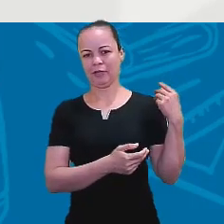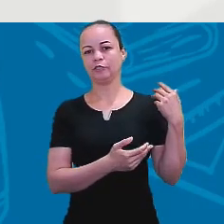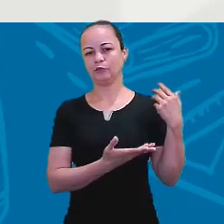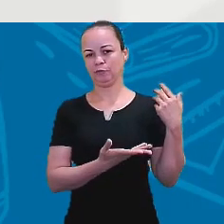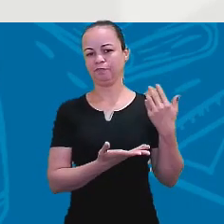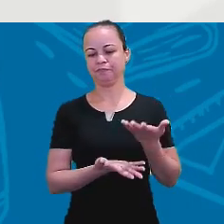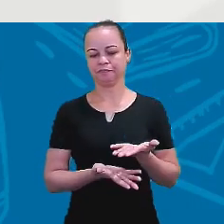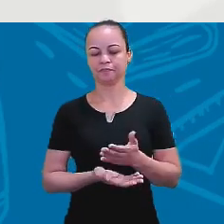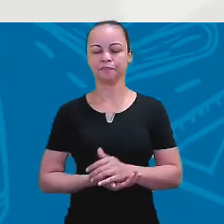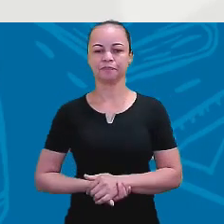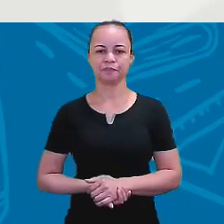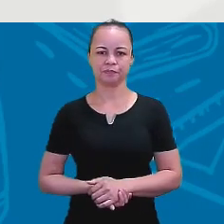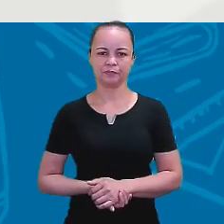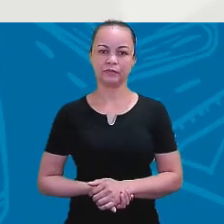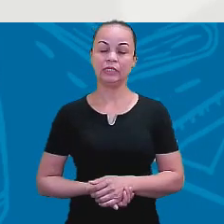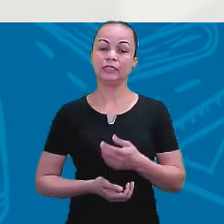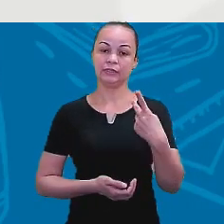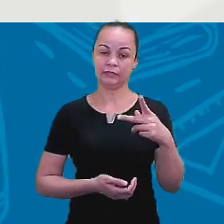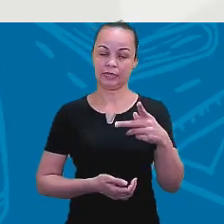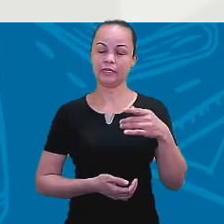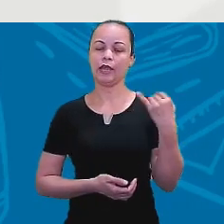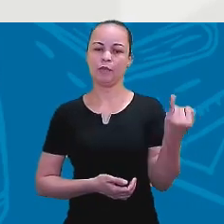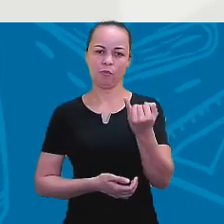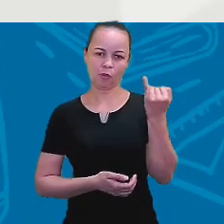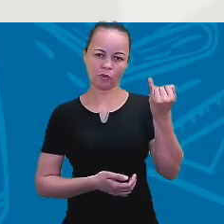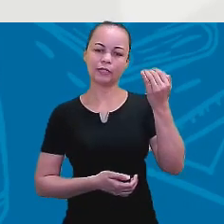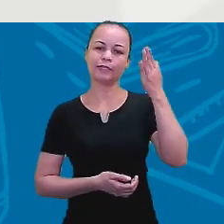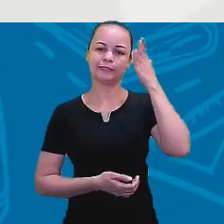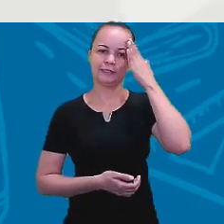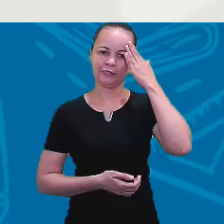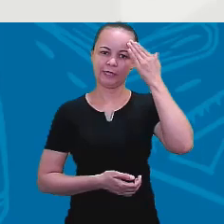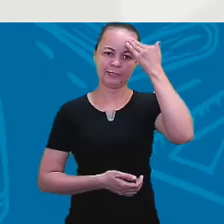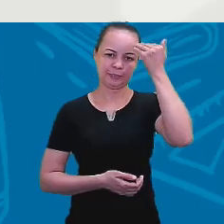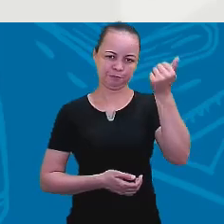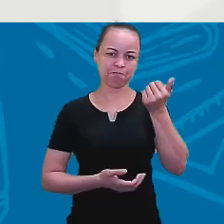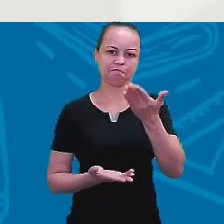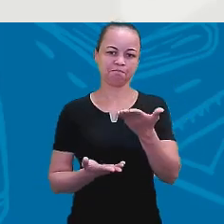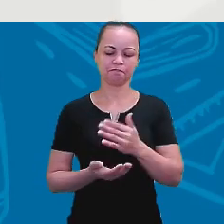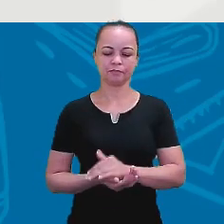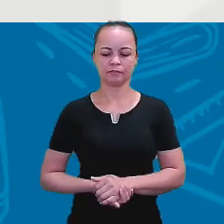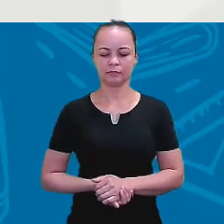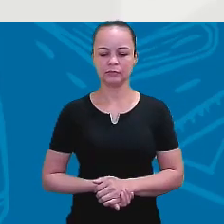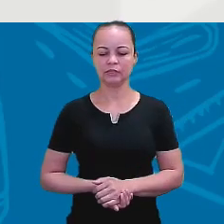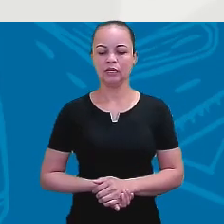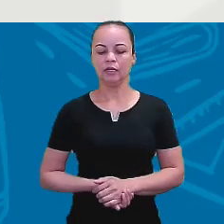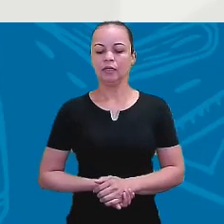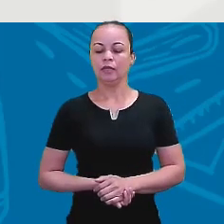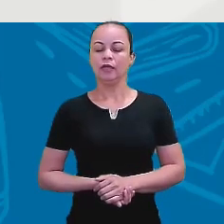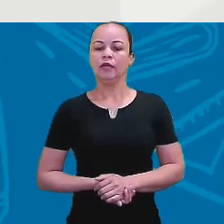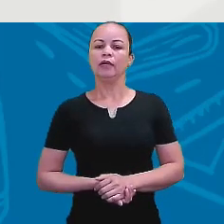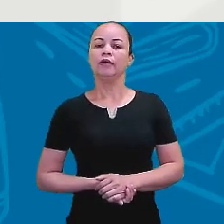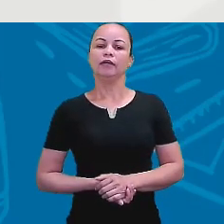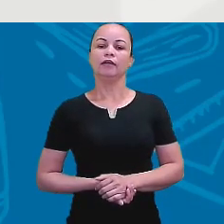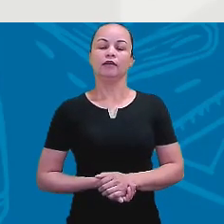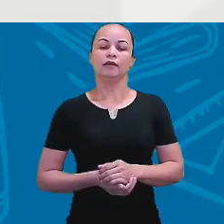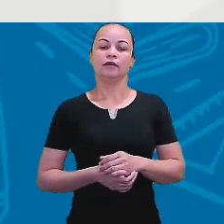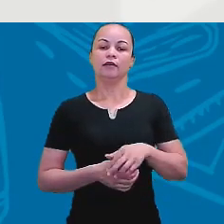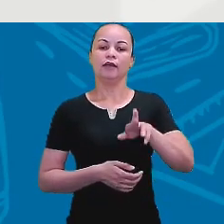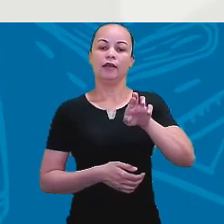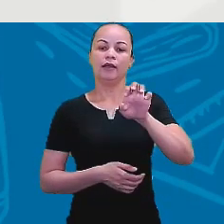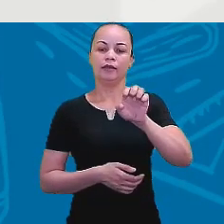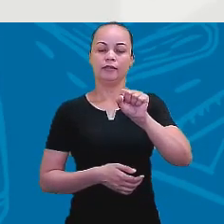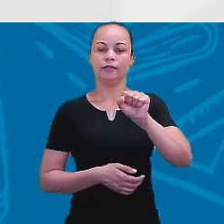mais antigas, tá certo? Isso aí é muito importante da gente frisar. E um resíduo pode ser reciclado